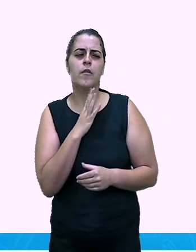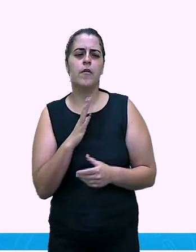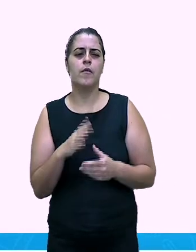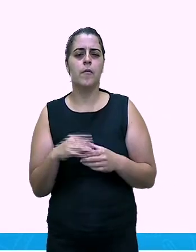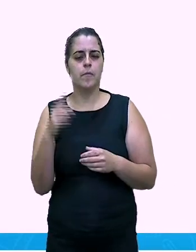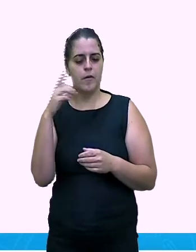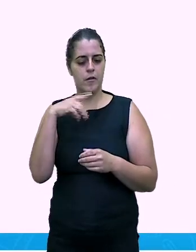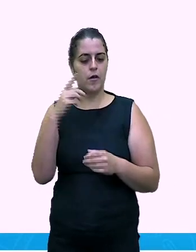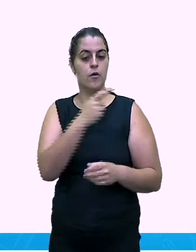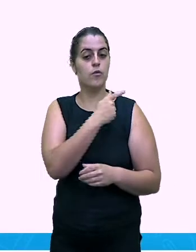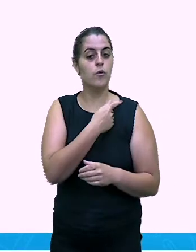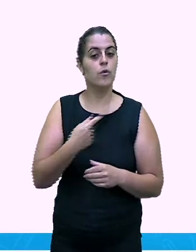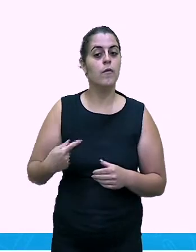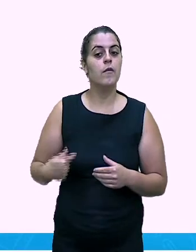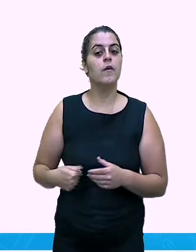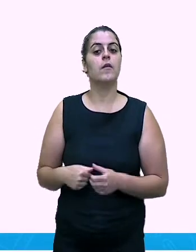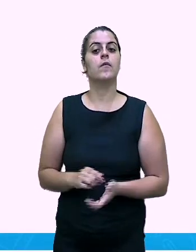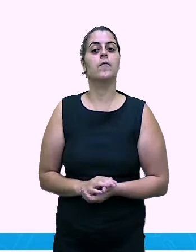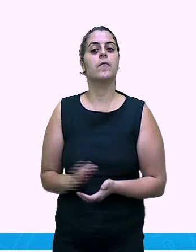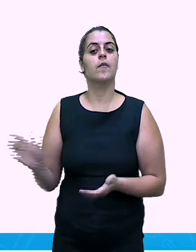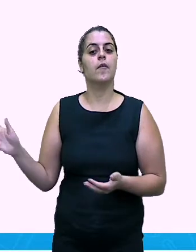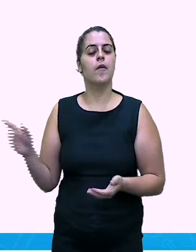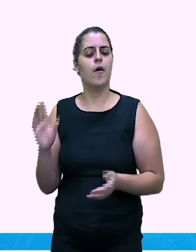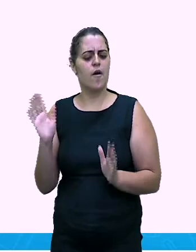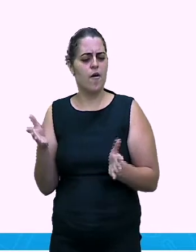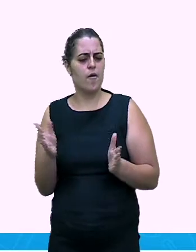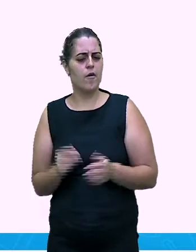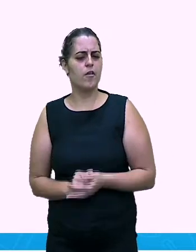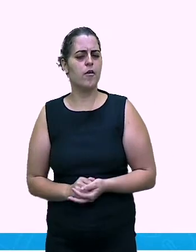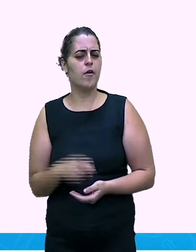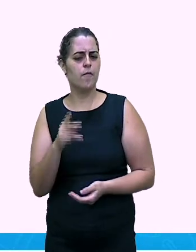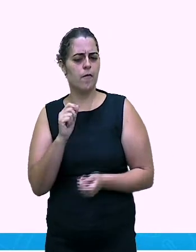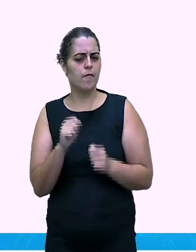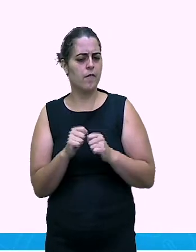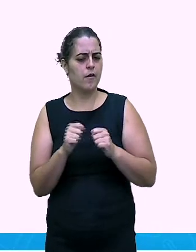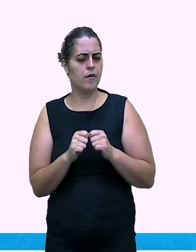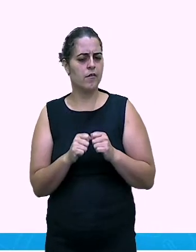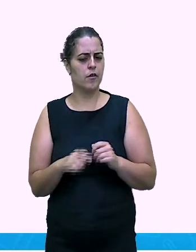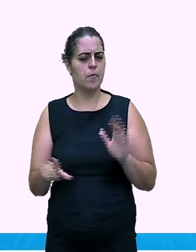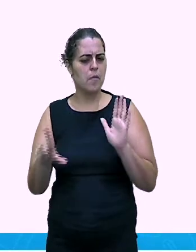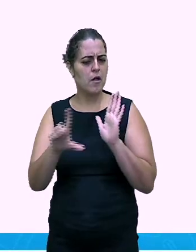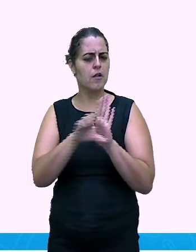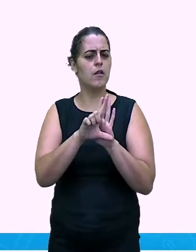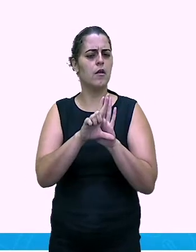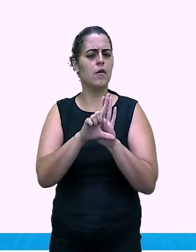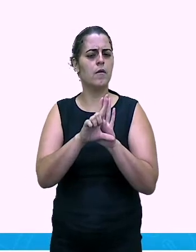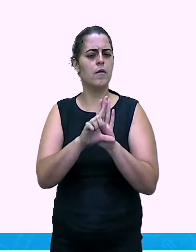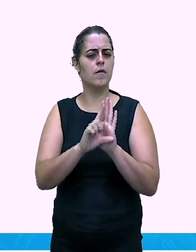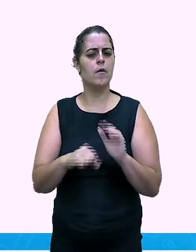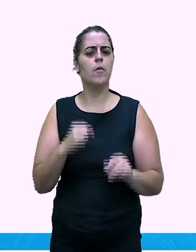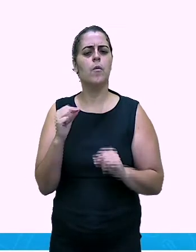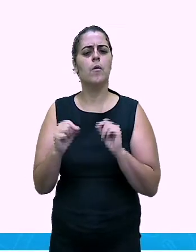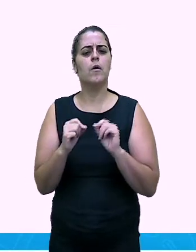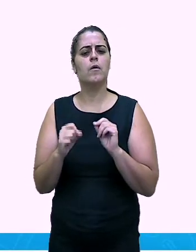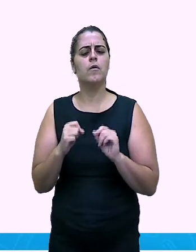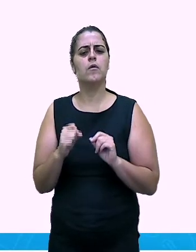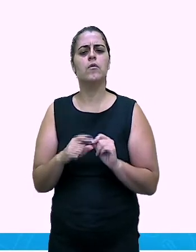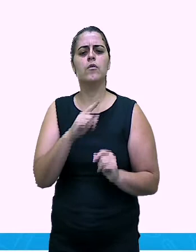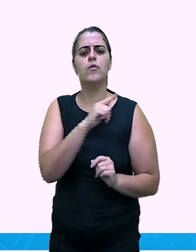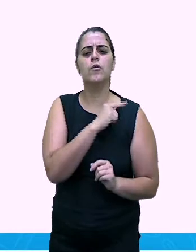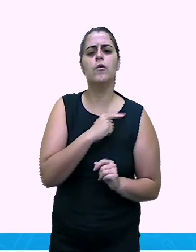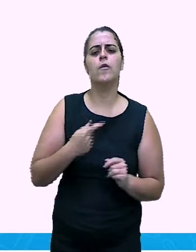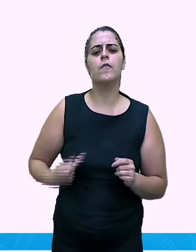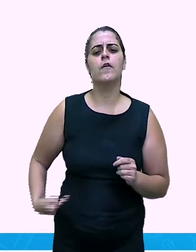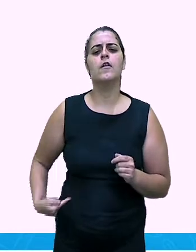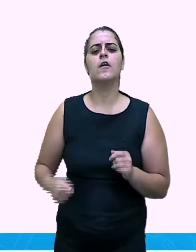os governantes. Então, agora eu vou fazer uma lei, que quando os governantes fazem